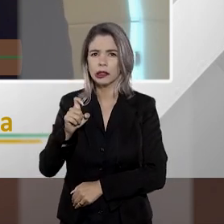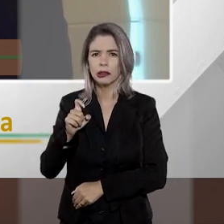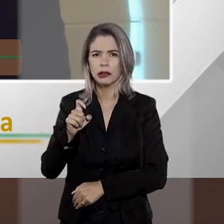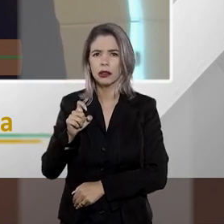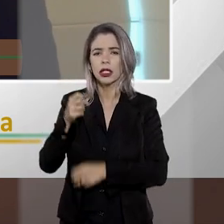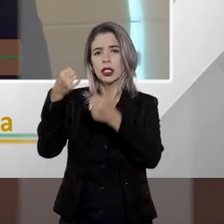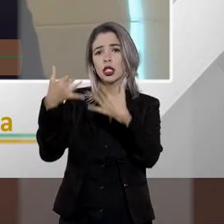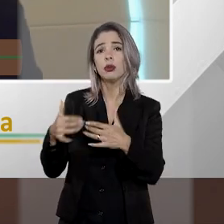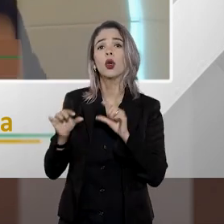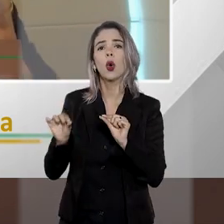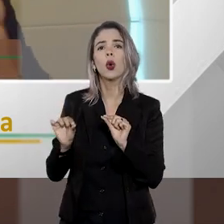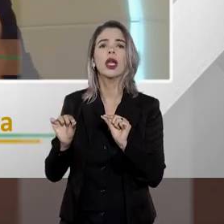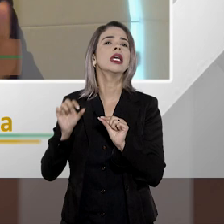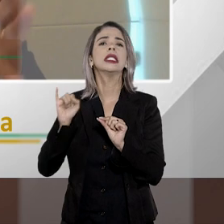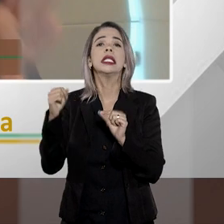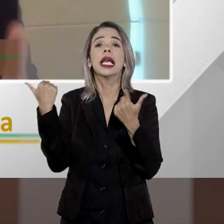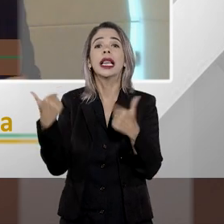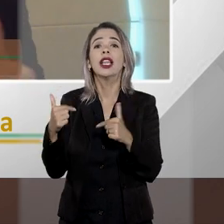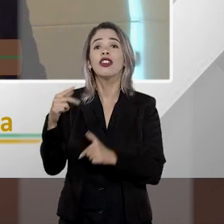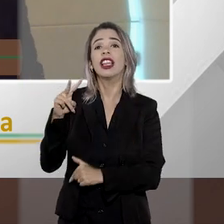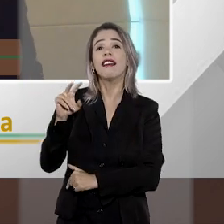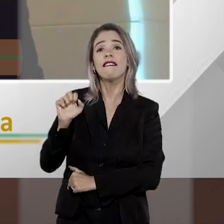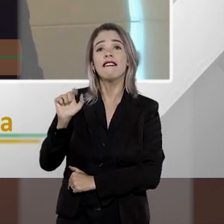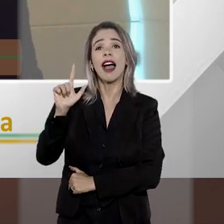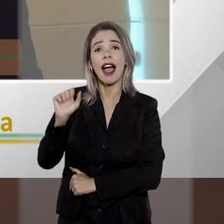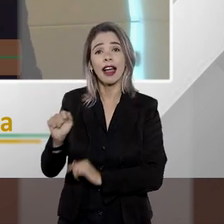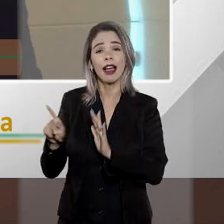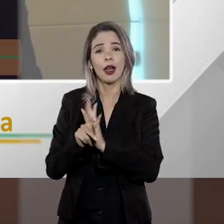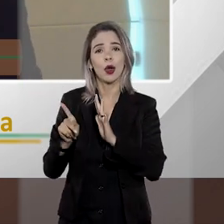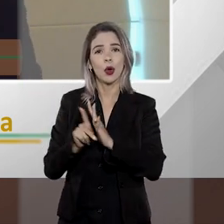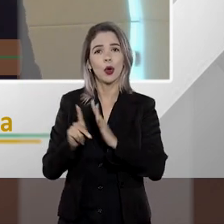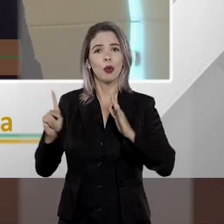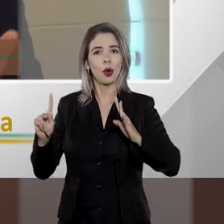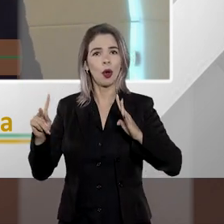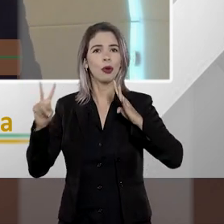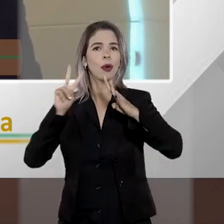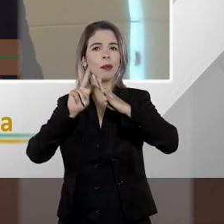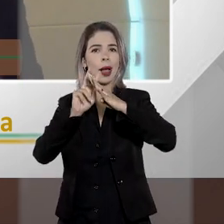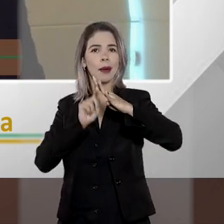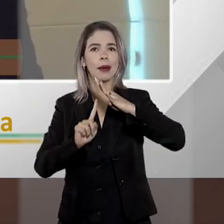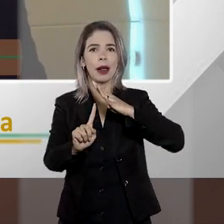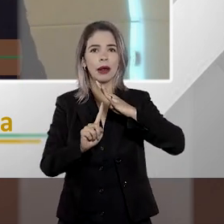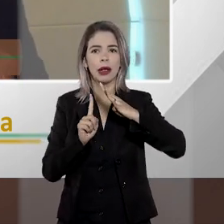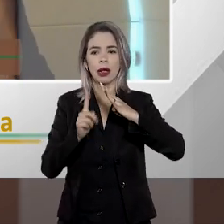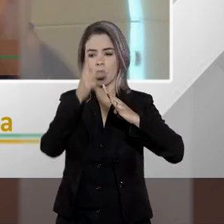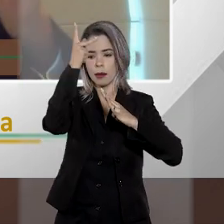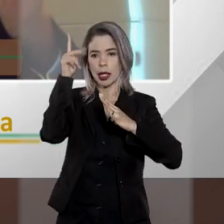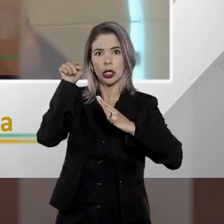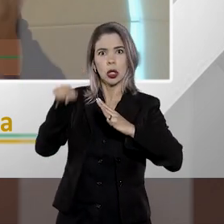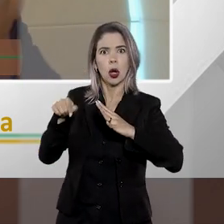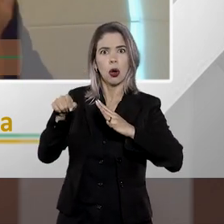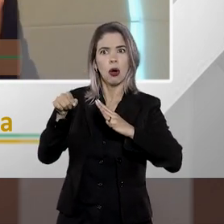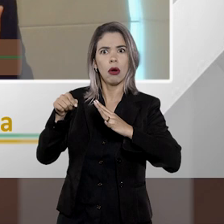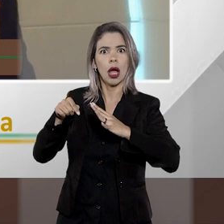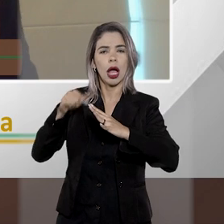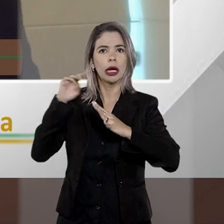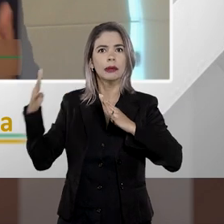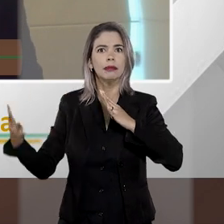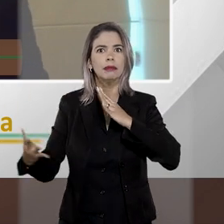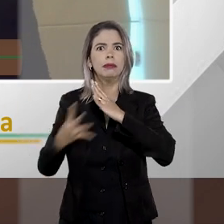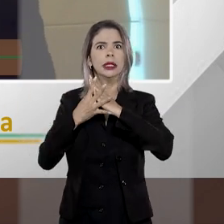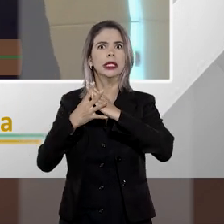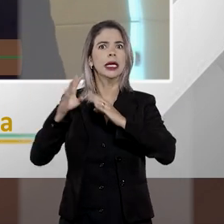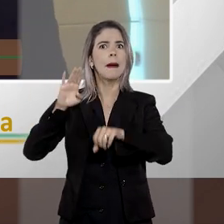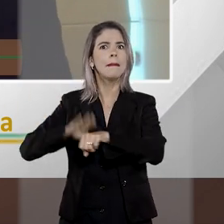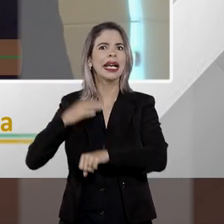se inexiste, né, no caso, uma vaga disponível no regime semiaberto, você não pode, né, deixar a pessoa pagando prenda num